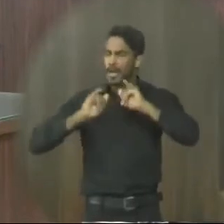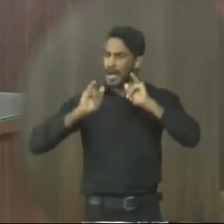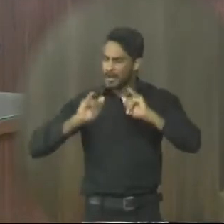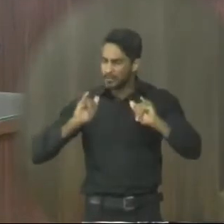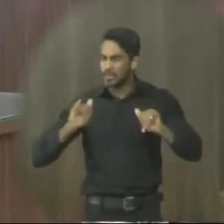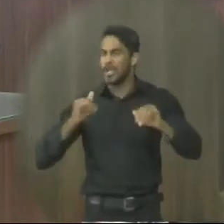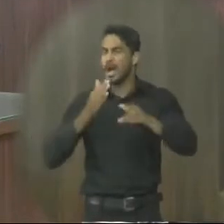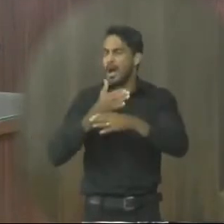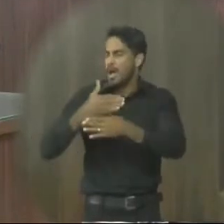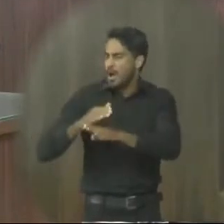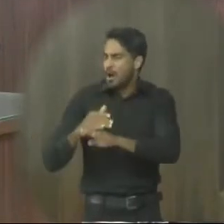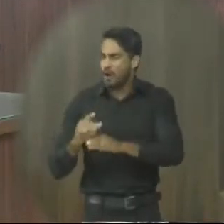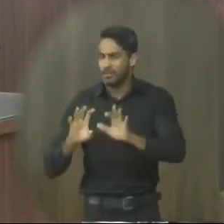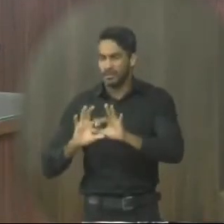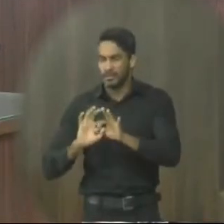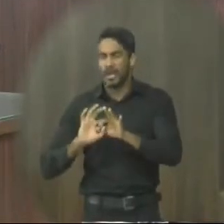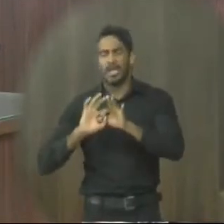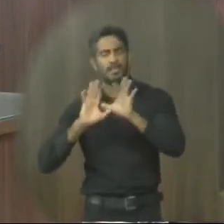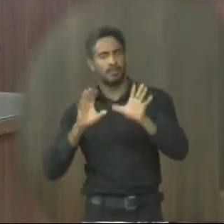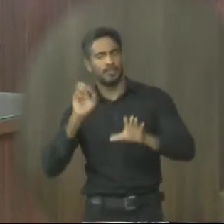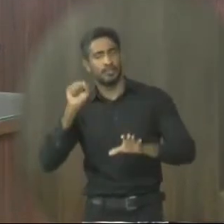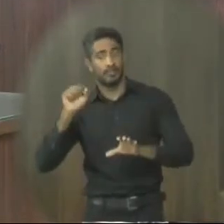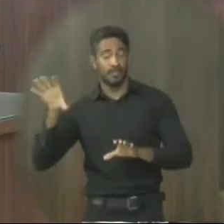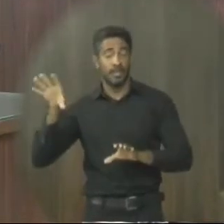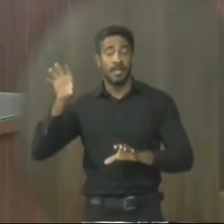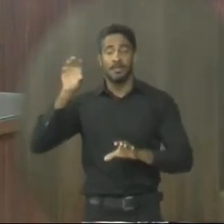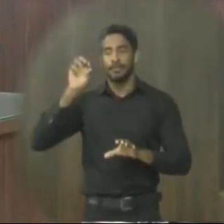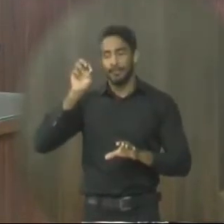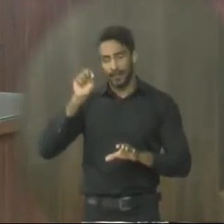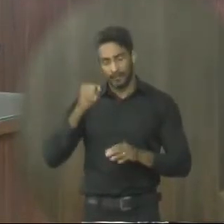mais obras, a gente está à disposição aqui para ouvi-lo.